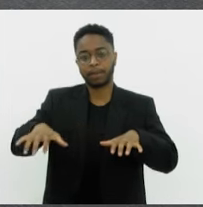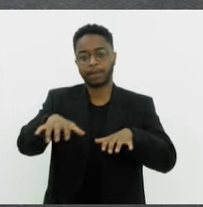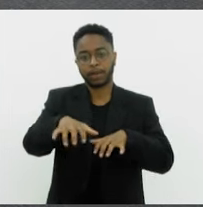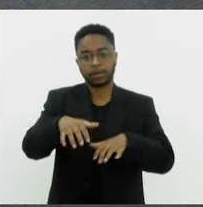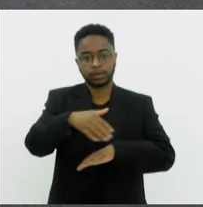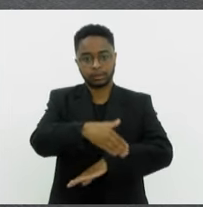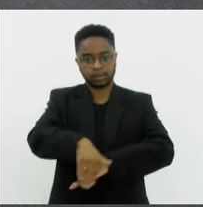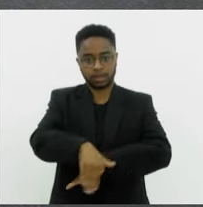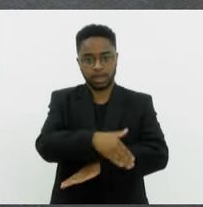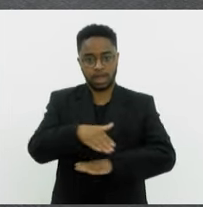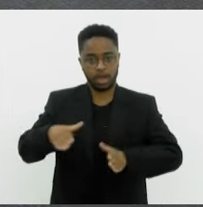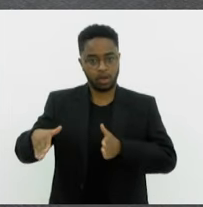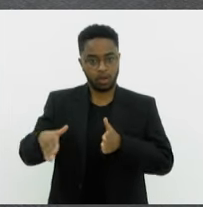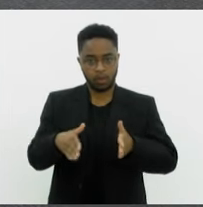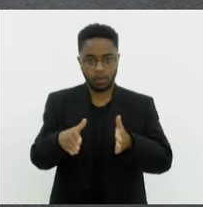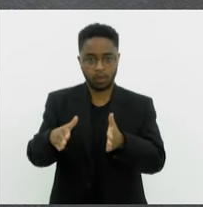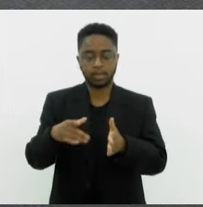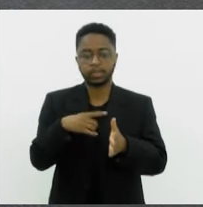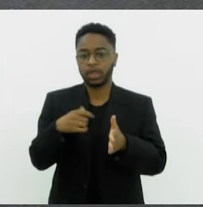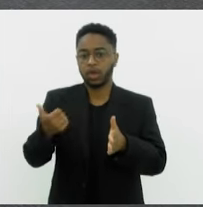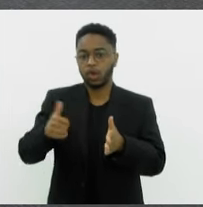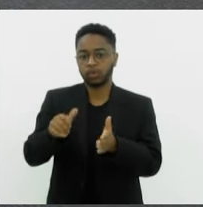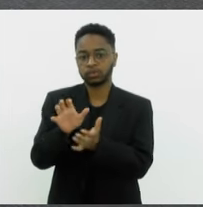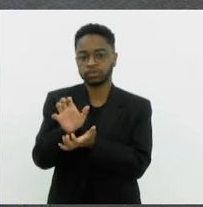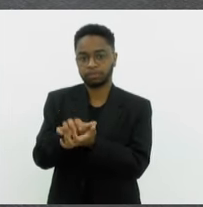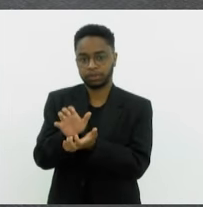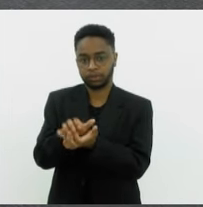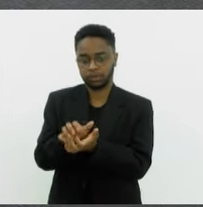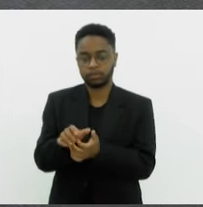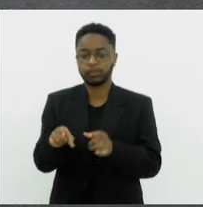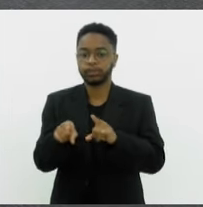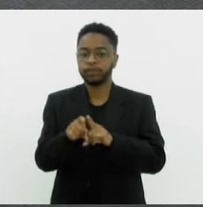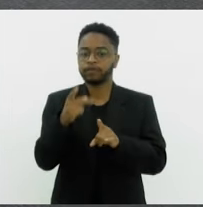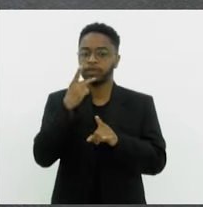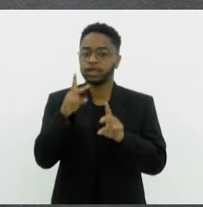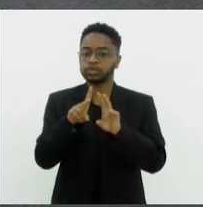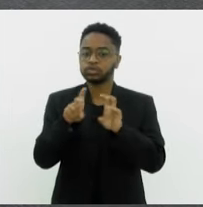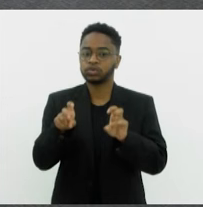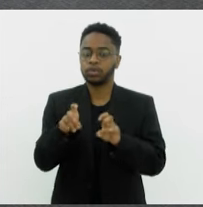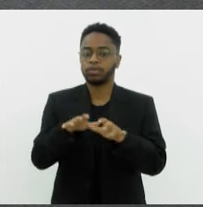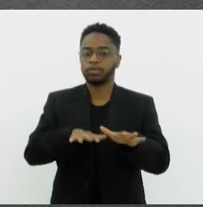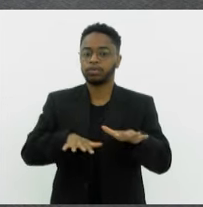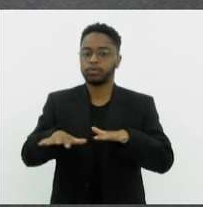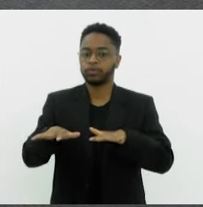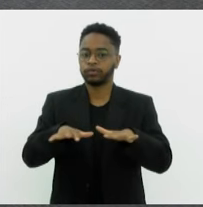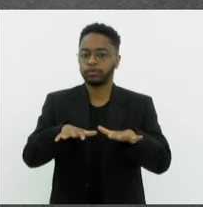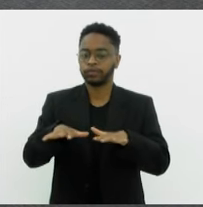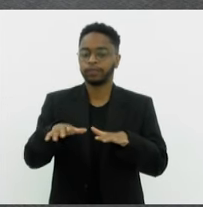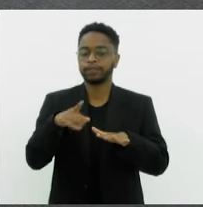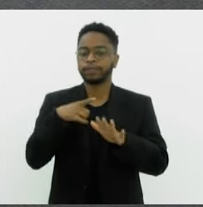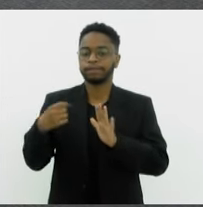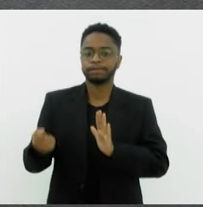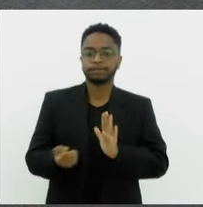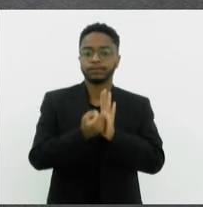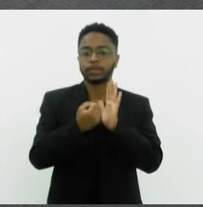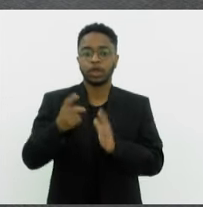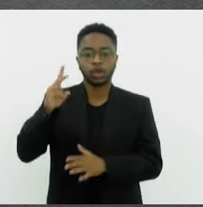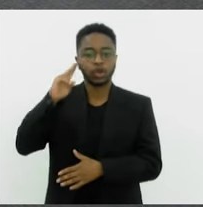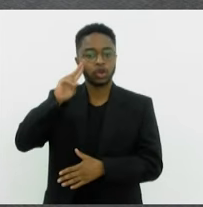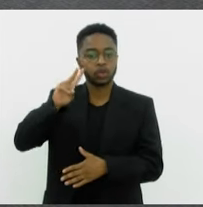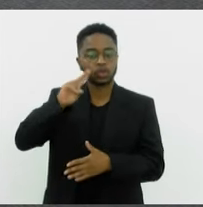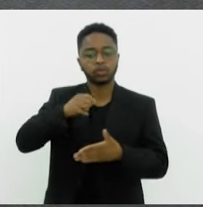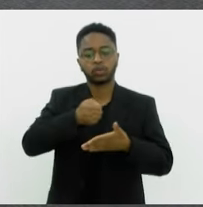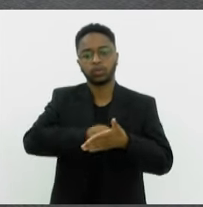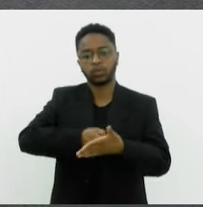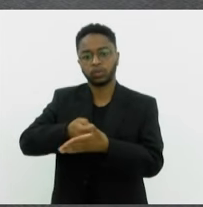sendo pelo menos 11 Pernambuco. Falar de um movimento que traz em si o legado de luta daqueles que